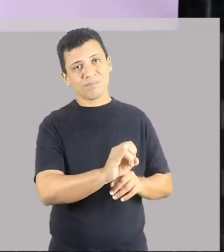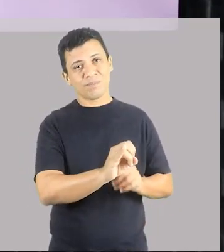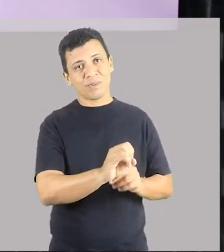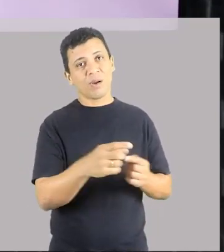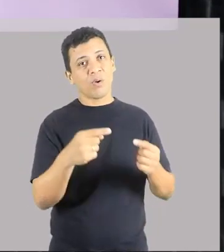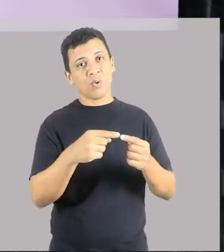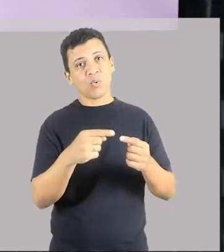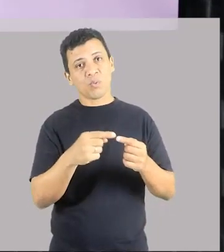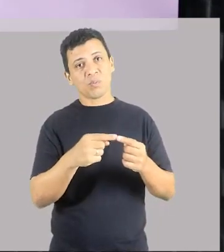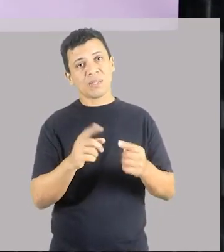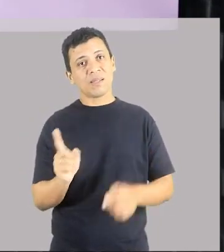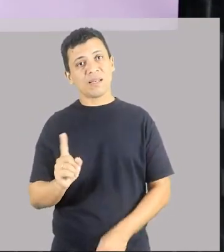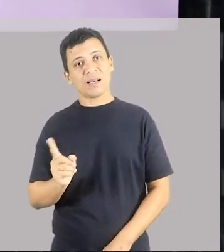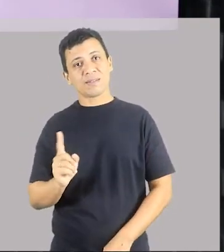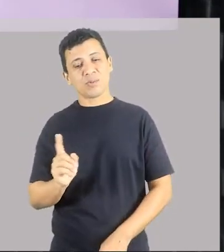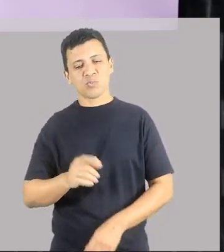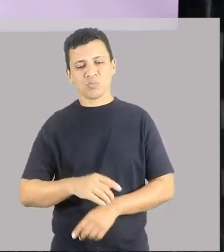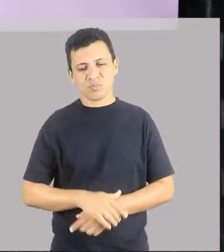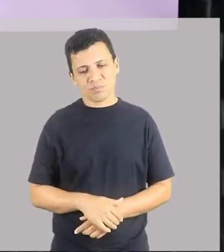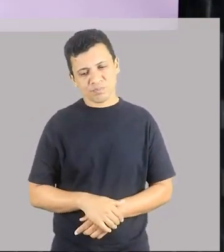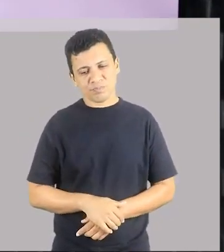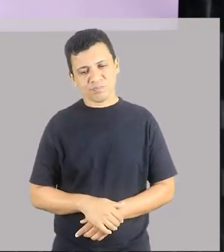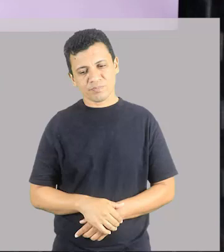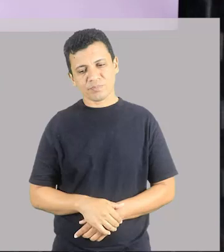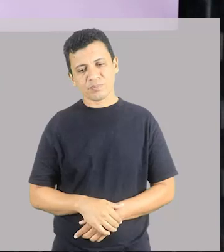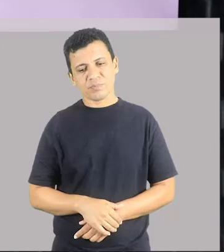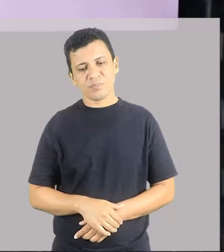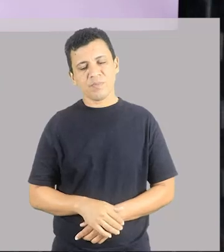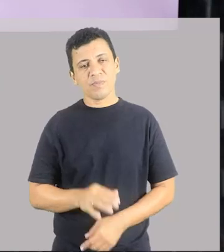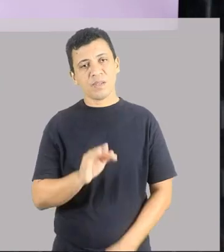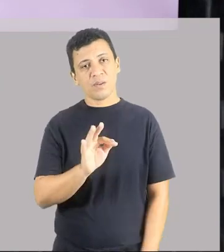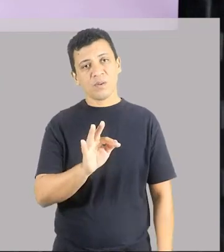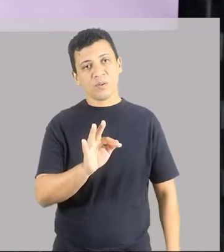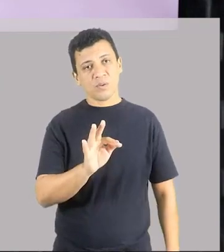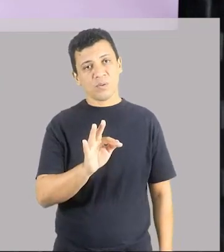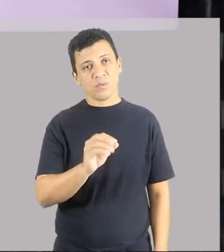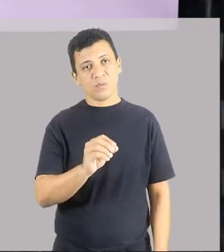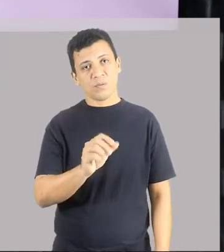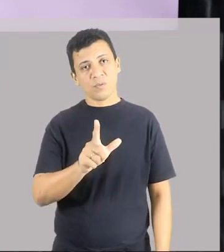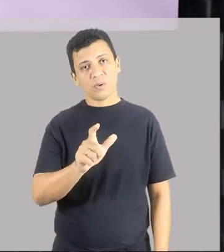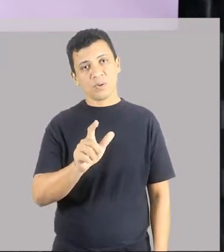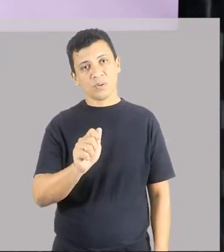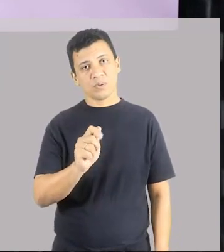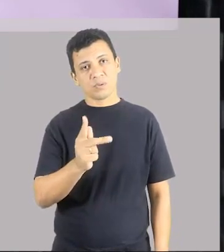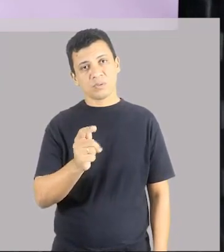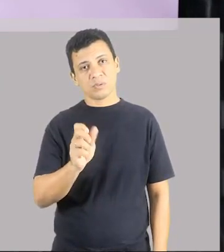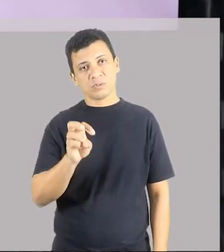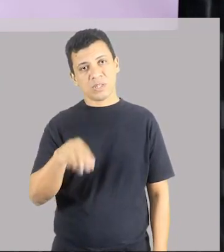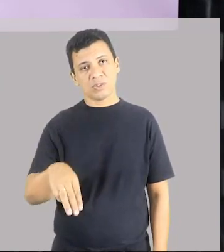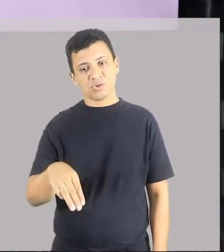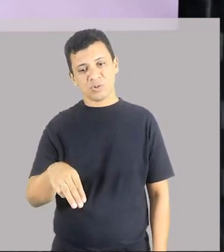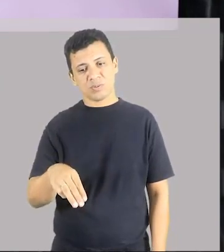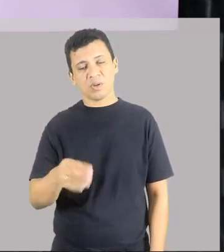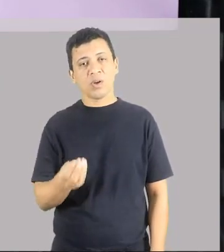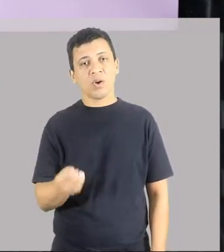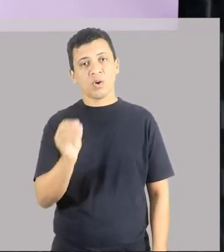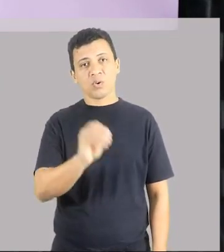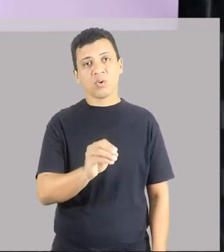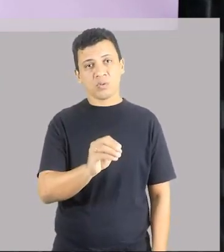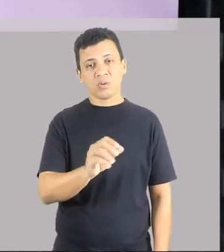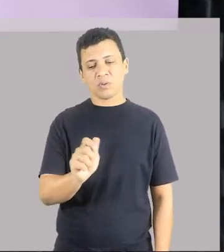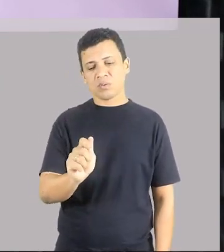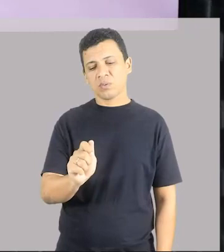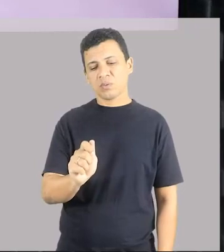da negação tá aí teríamos aqui folhagem eu tenho de folha eu coloco o sufixo agem